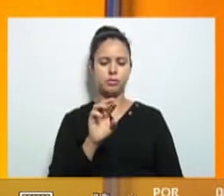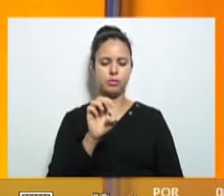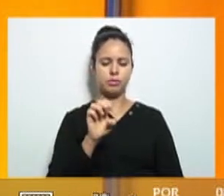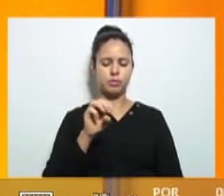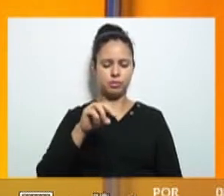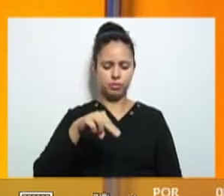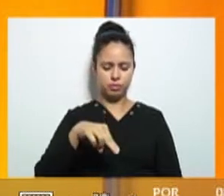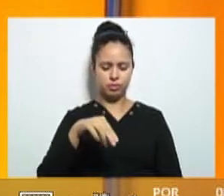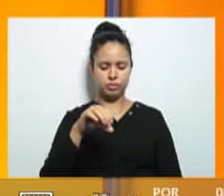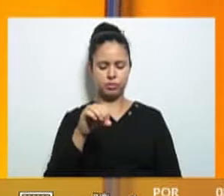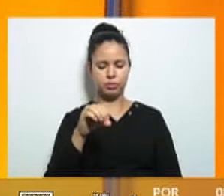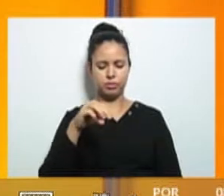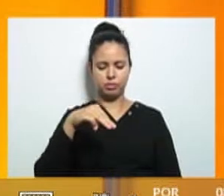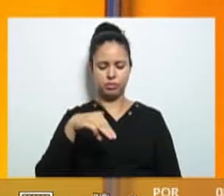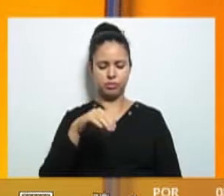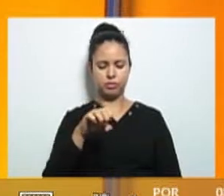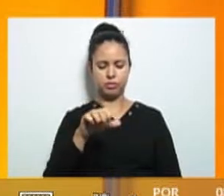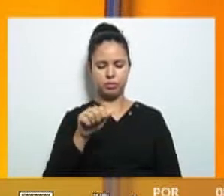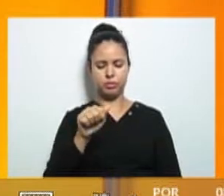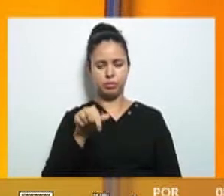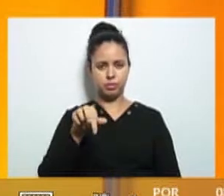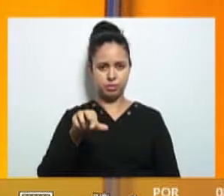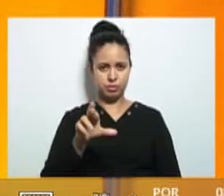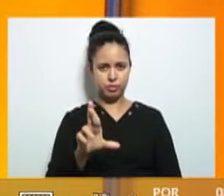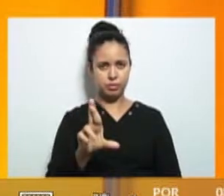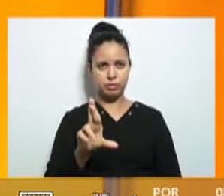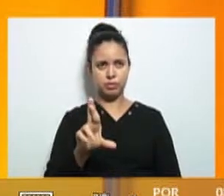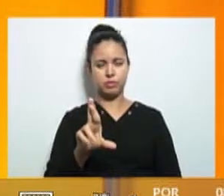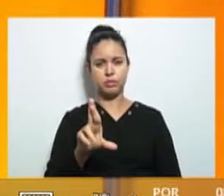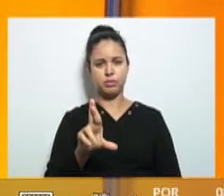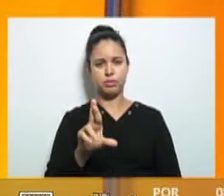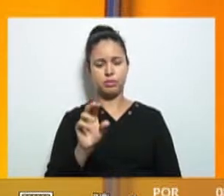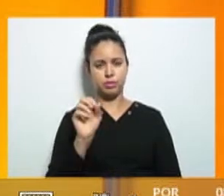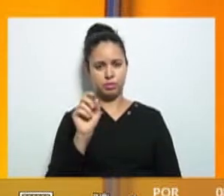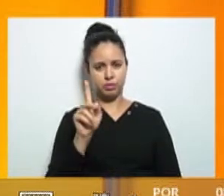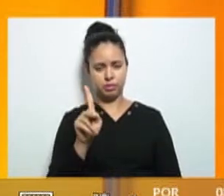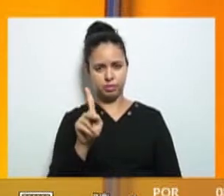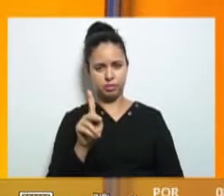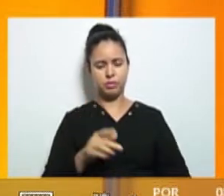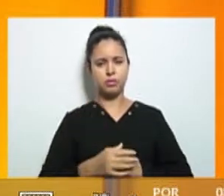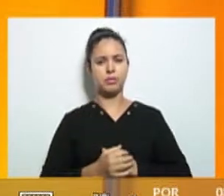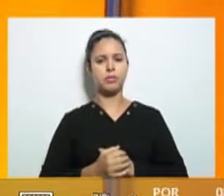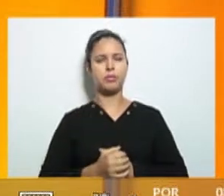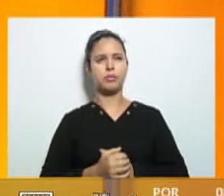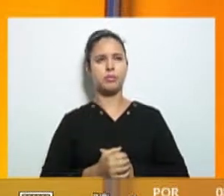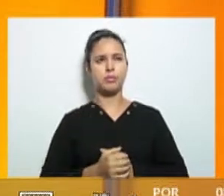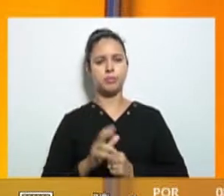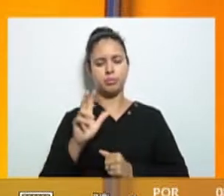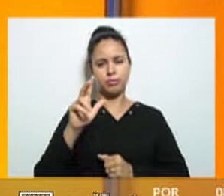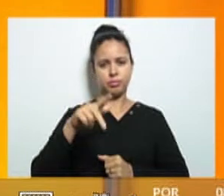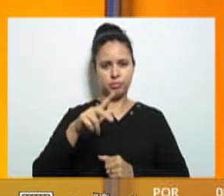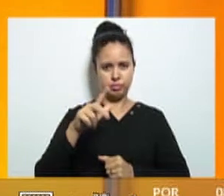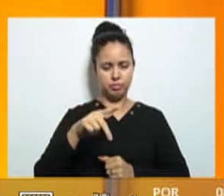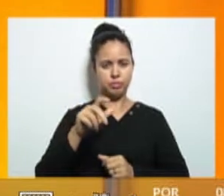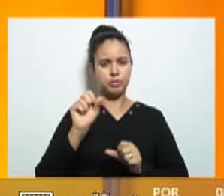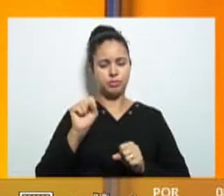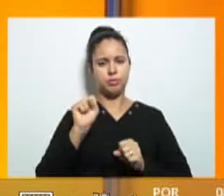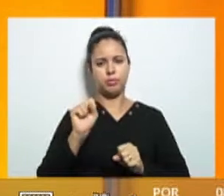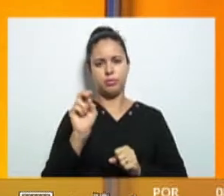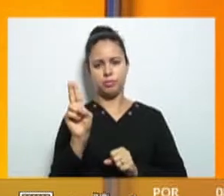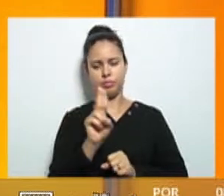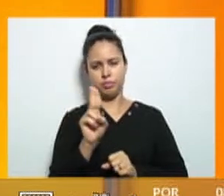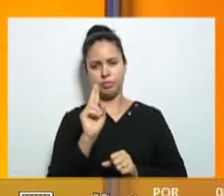ó, eu tenho renomear, beleza? Então, ó, clicou aqui, posso renomear